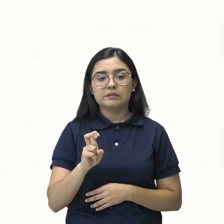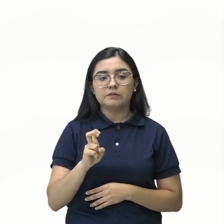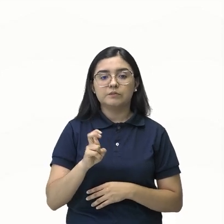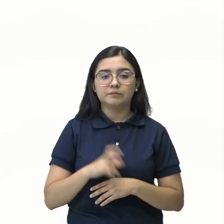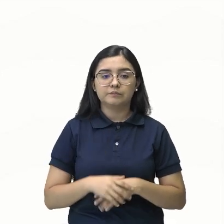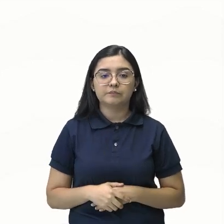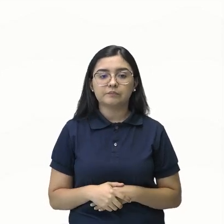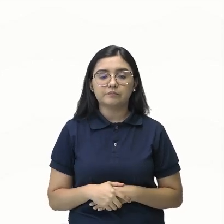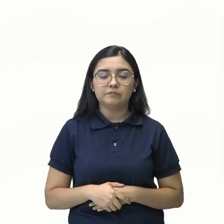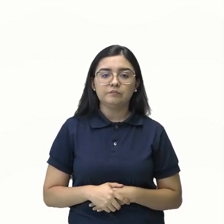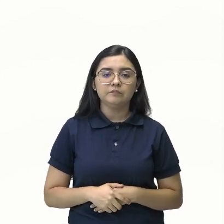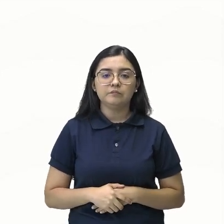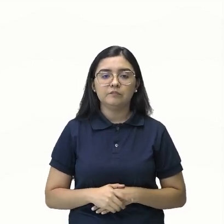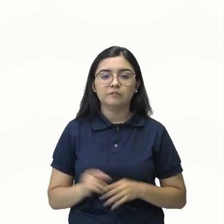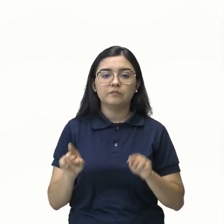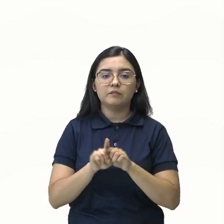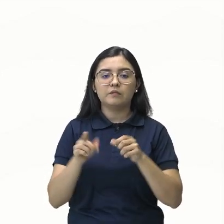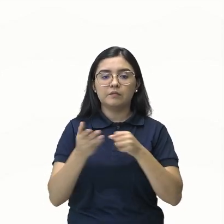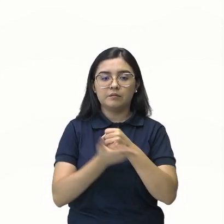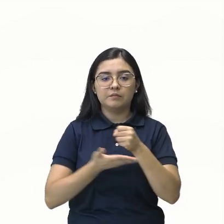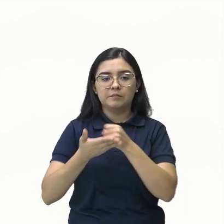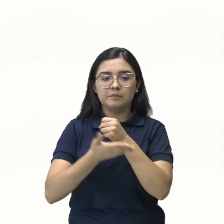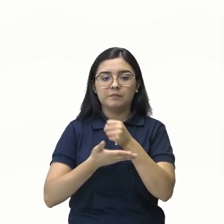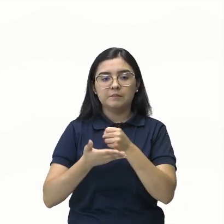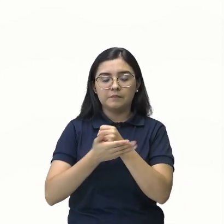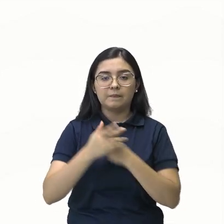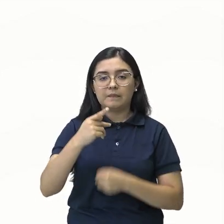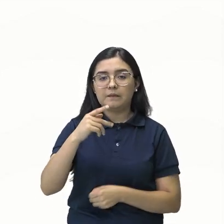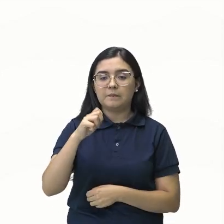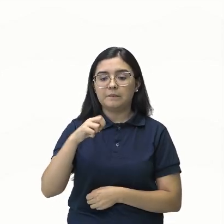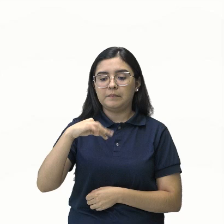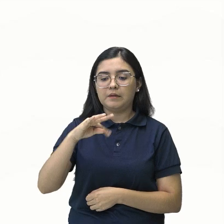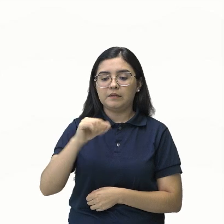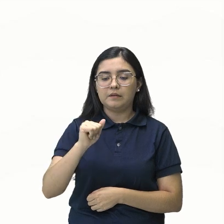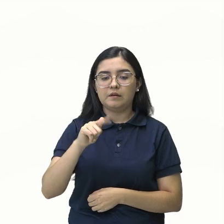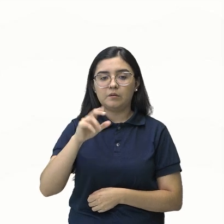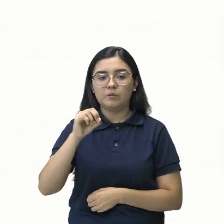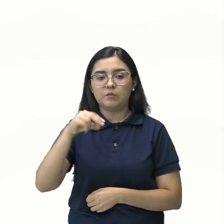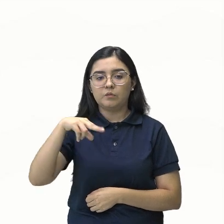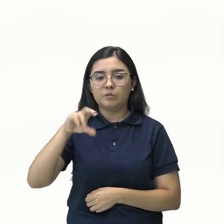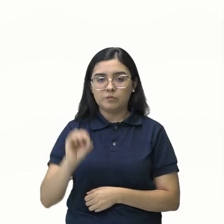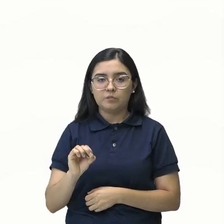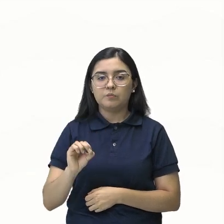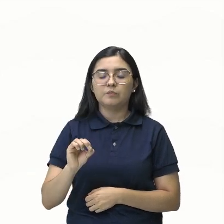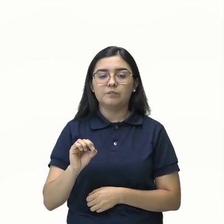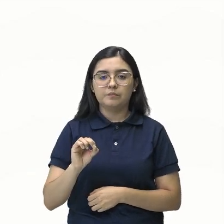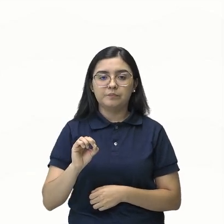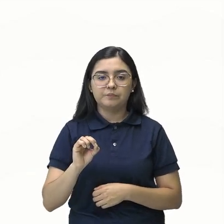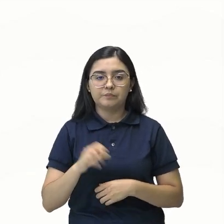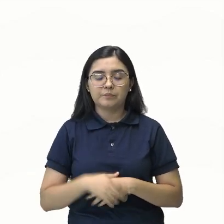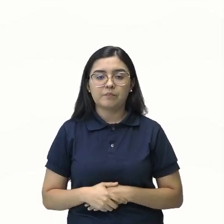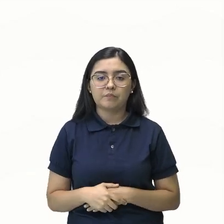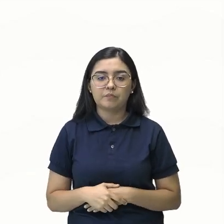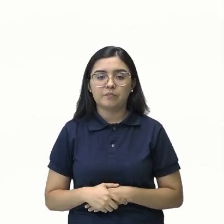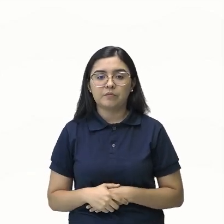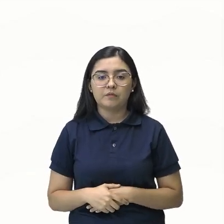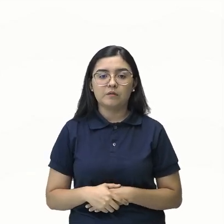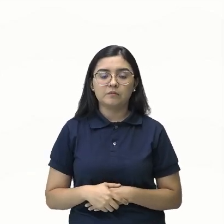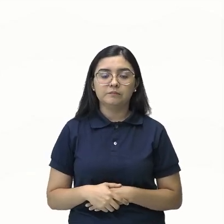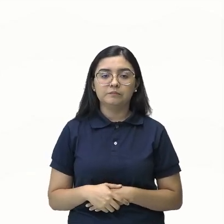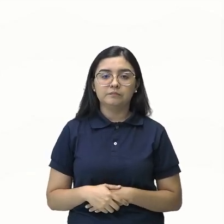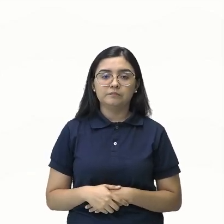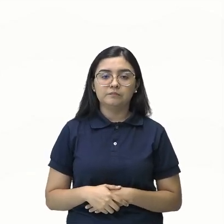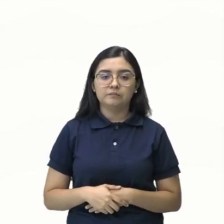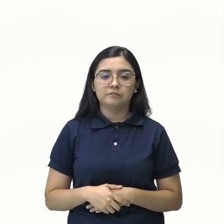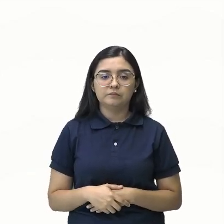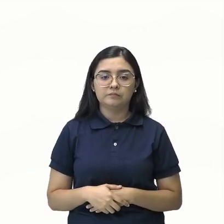5. Então, minha base é um pentágono. Então, aqui eu tenho uma pirâmide pentagonal. Tá?